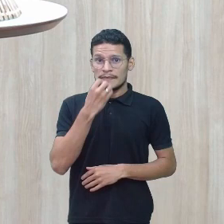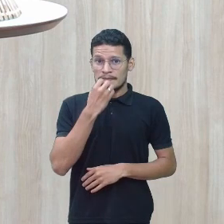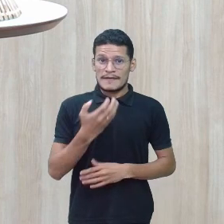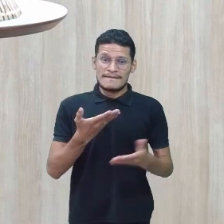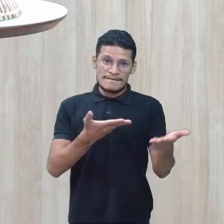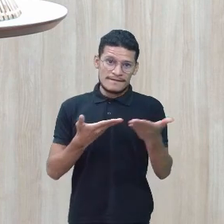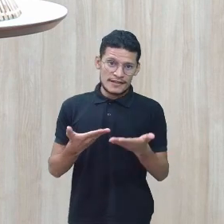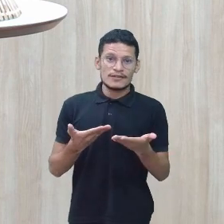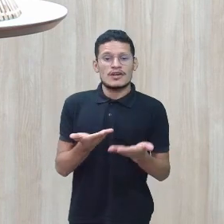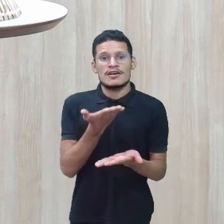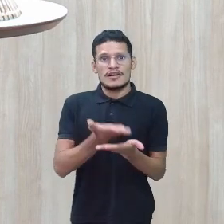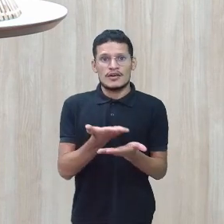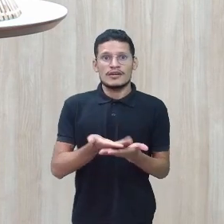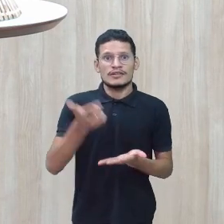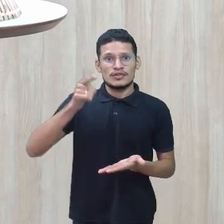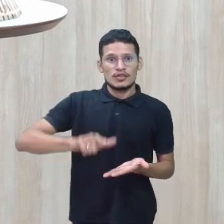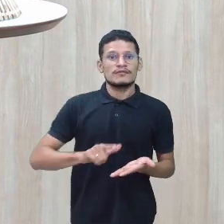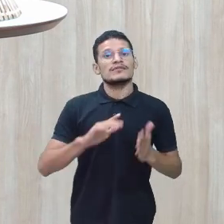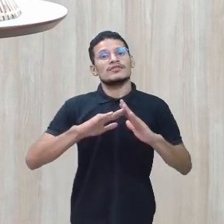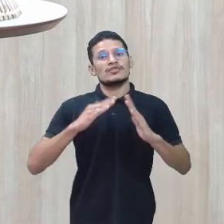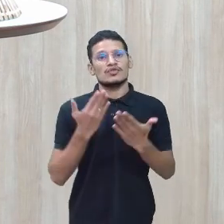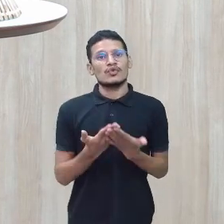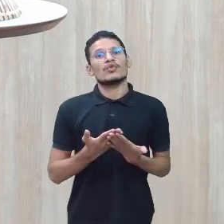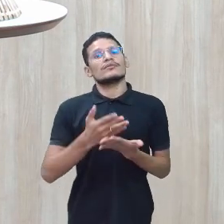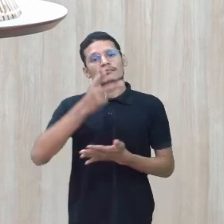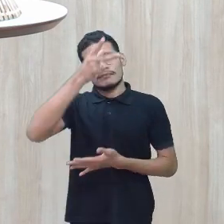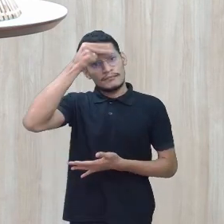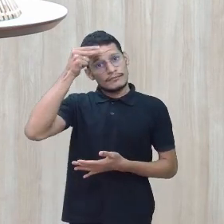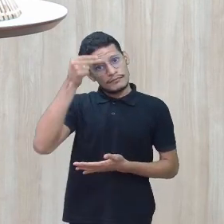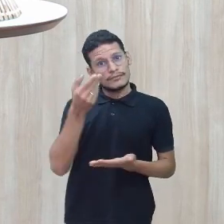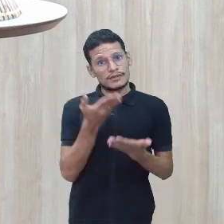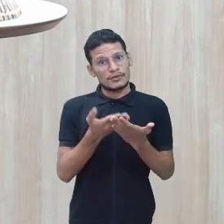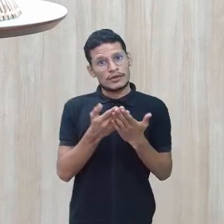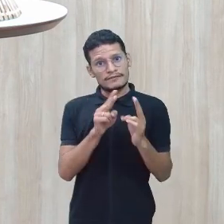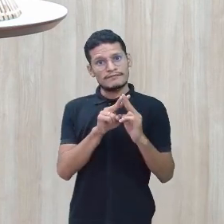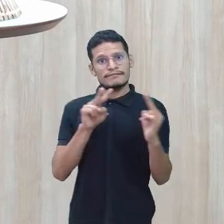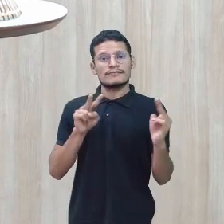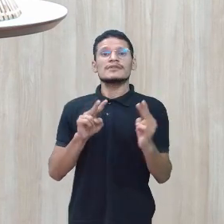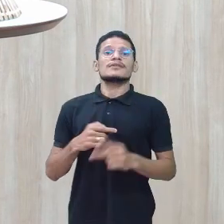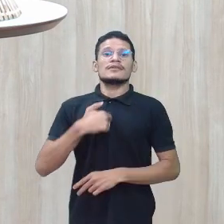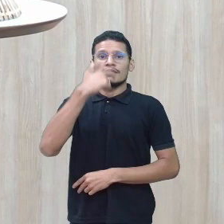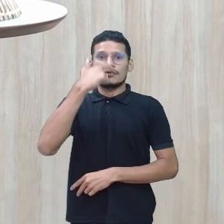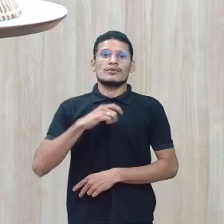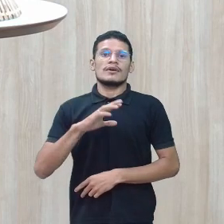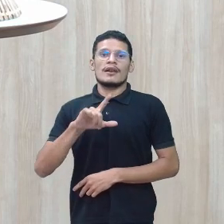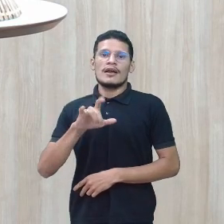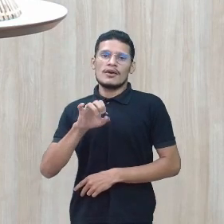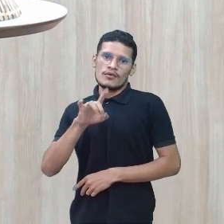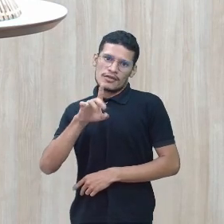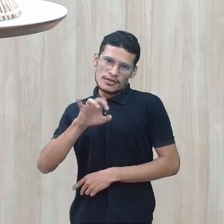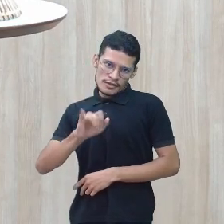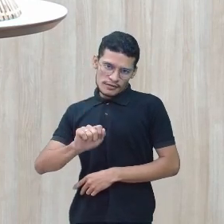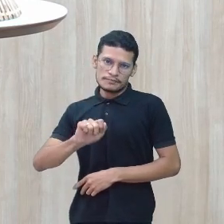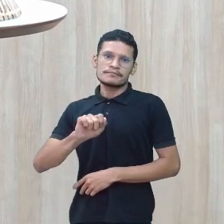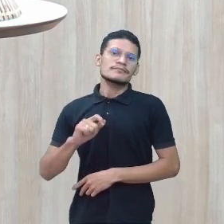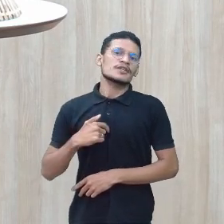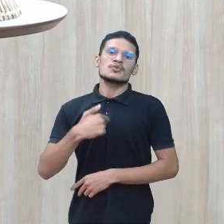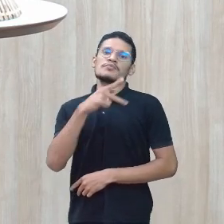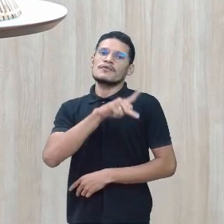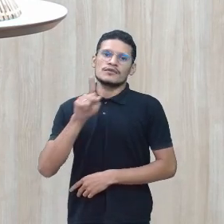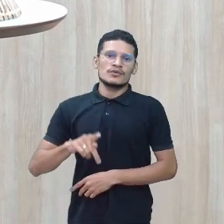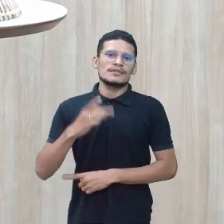Bem-vindas a mais uma aula da Escola Municipal para Aulas Digitais. Sou a professora Cláudia Andrade Albuquerque, professora